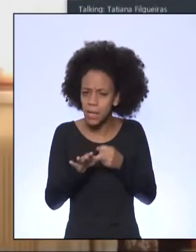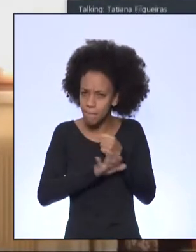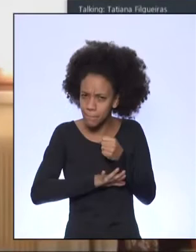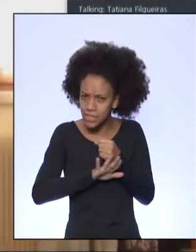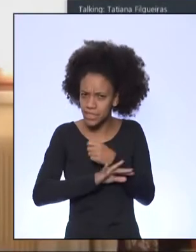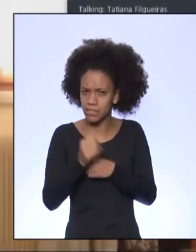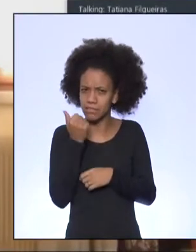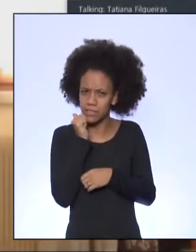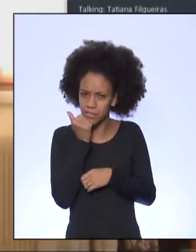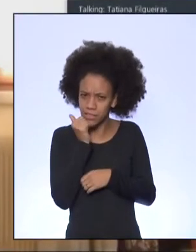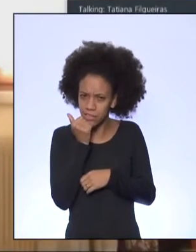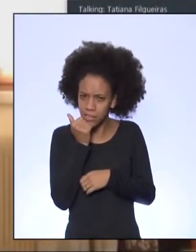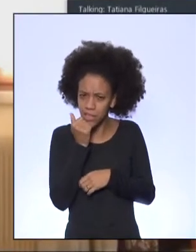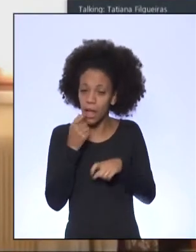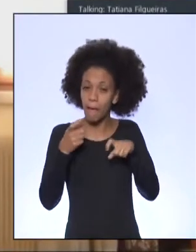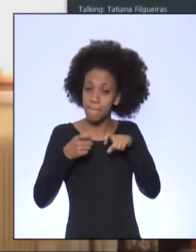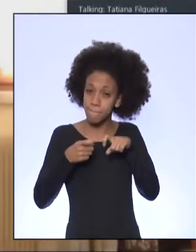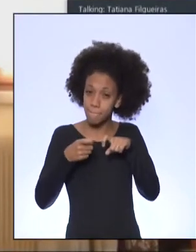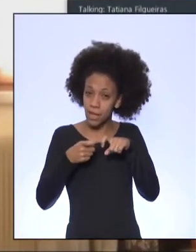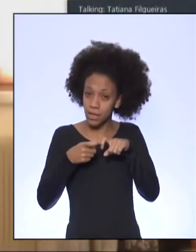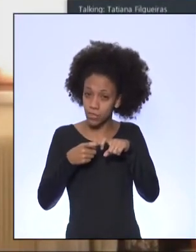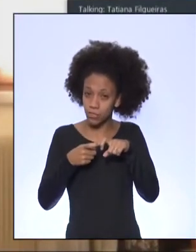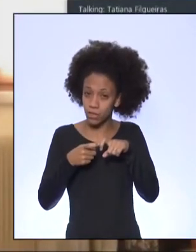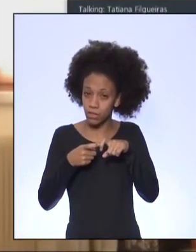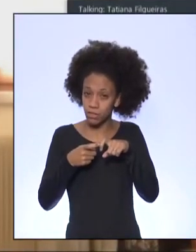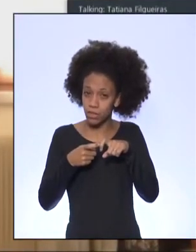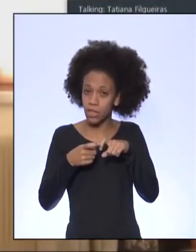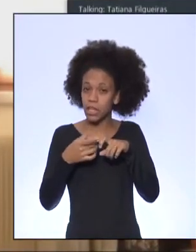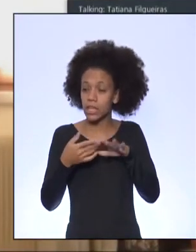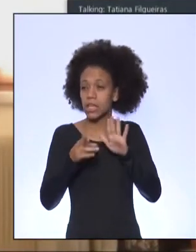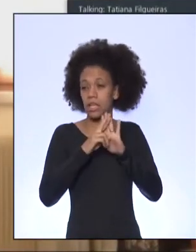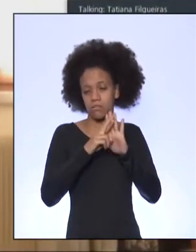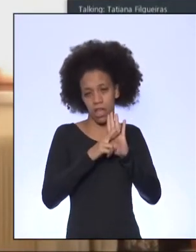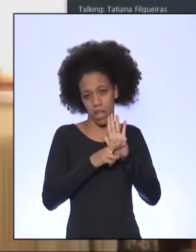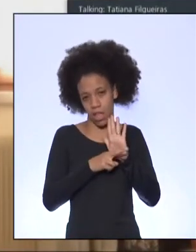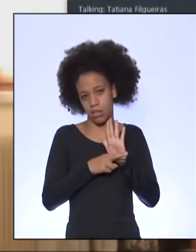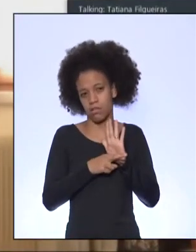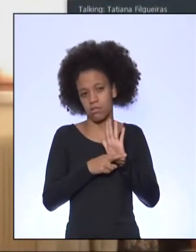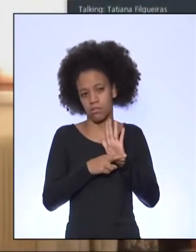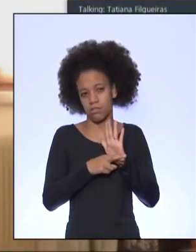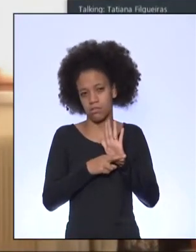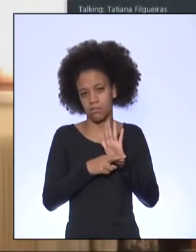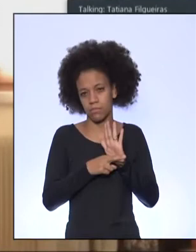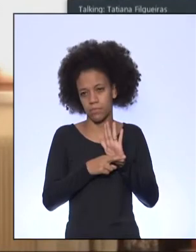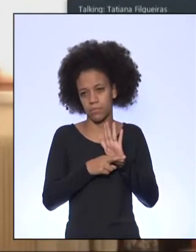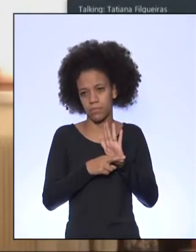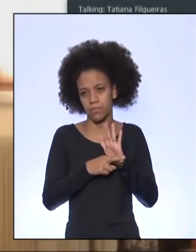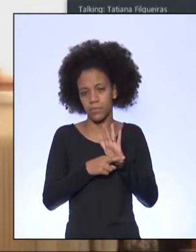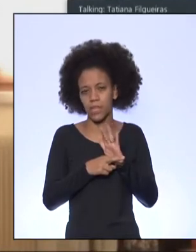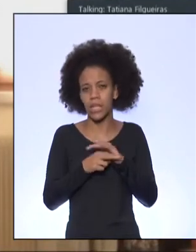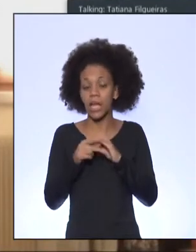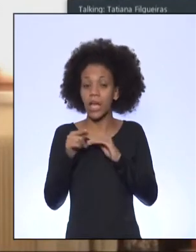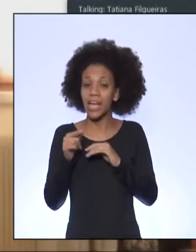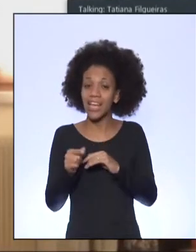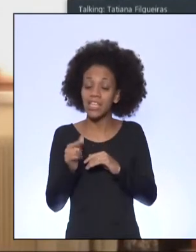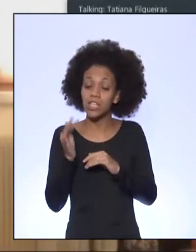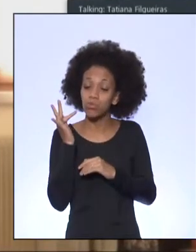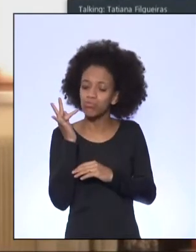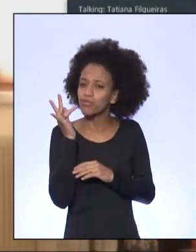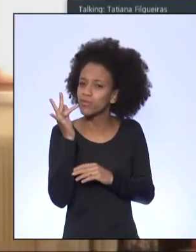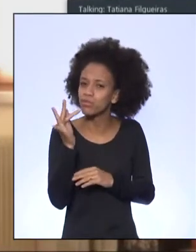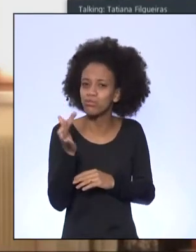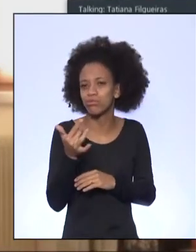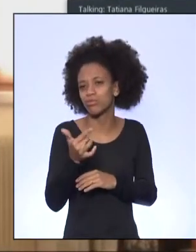ciência e a área médica hoje que está dando as regras no mundo todo, isso não vai existir no futuro se a gente não focar